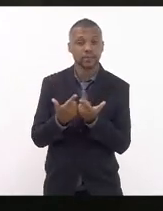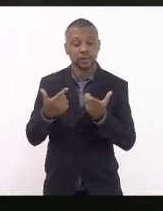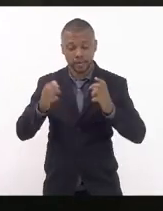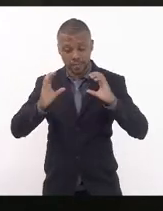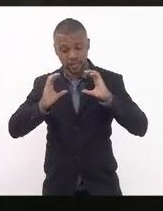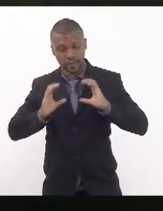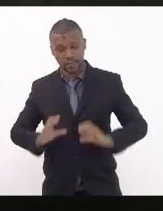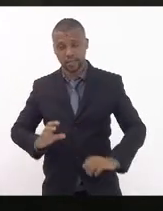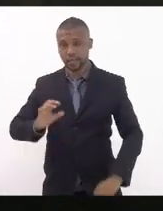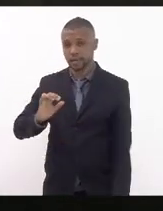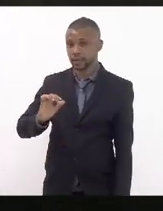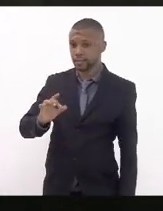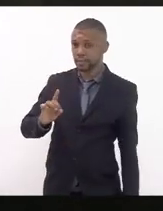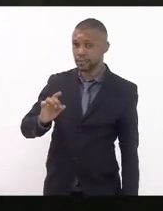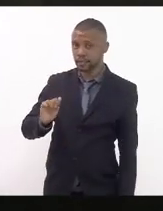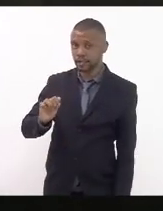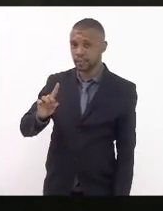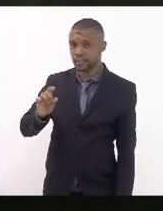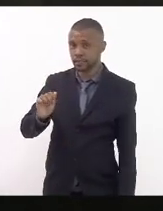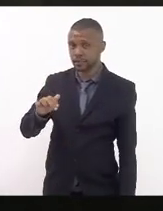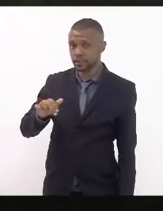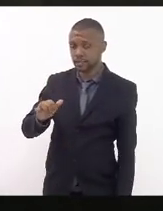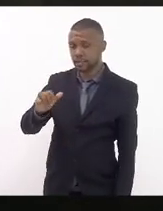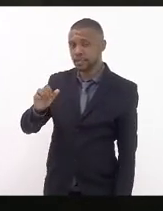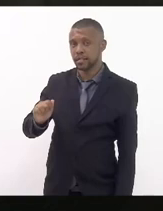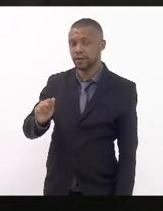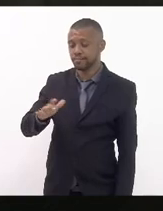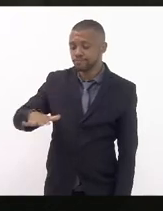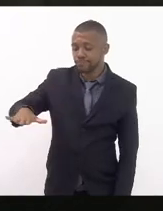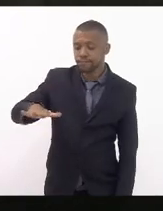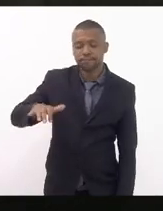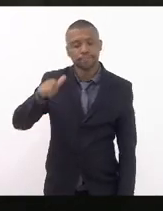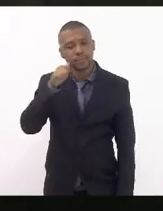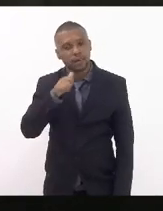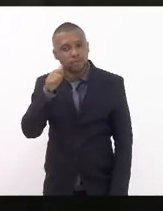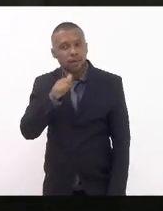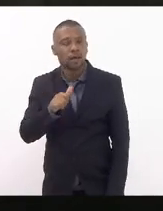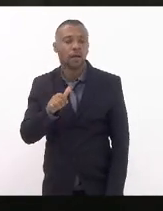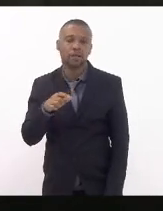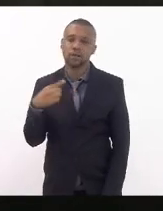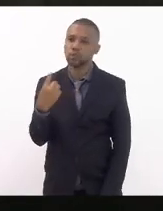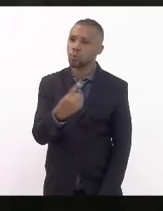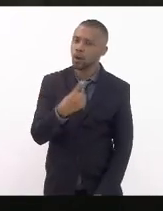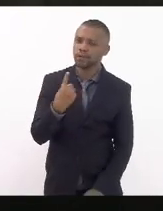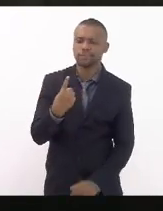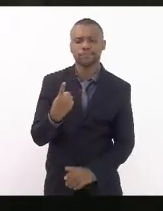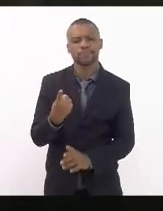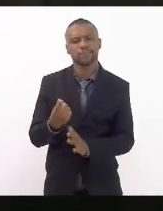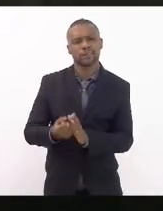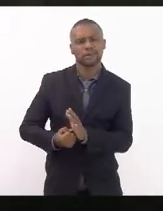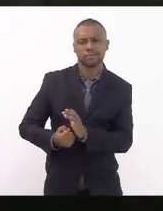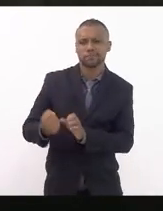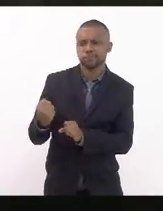cidadania das mulheres. Nós, deputados, estamos há vários